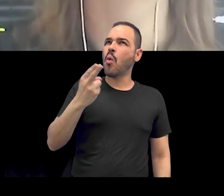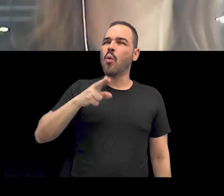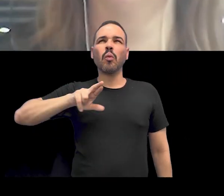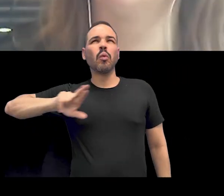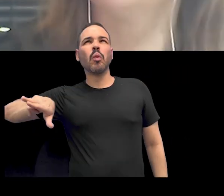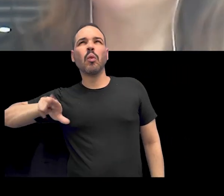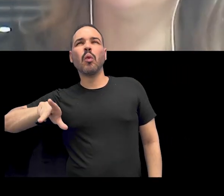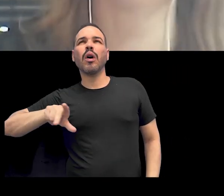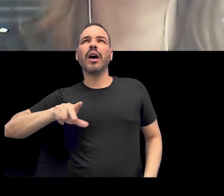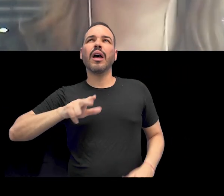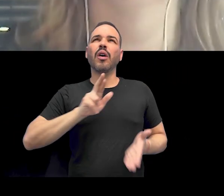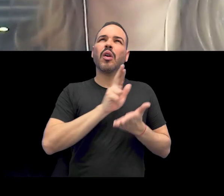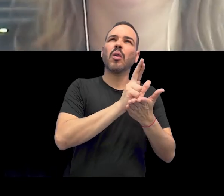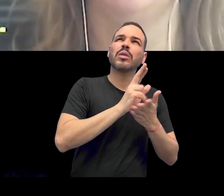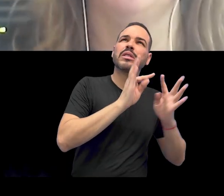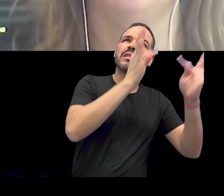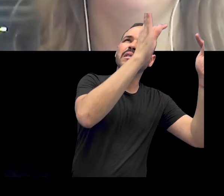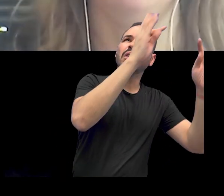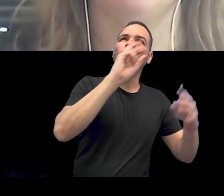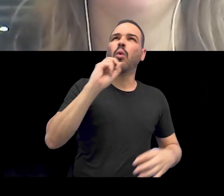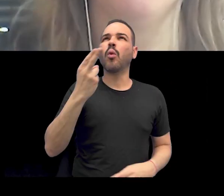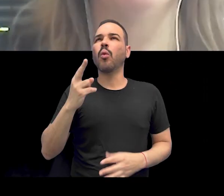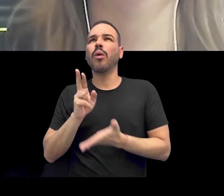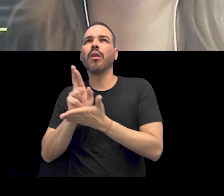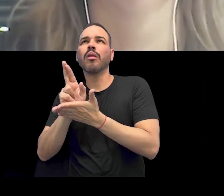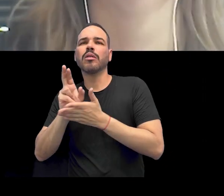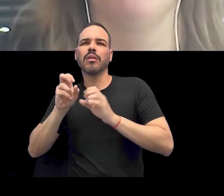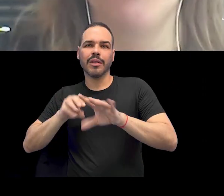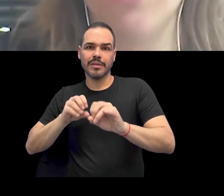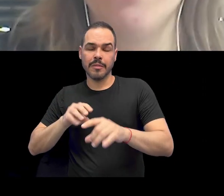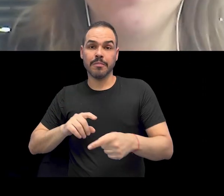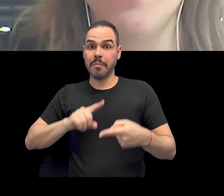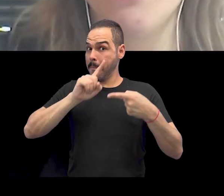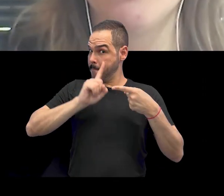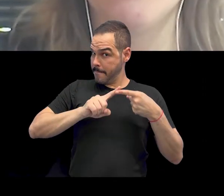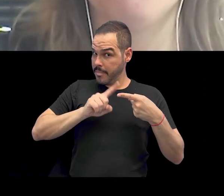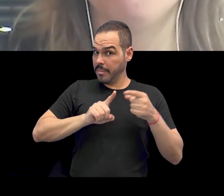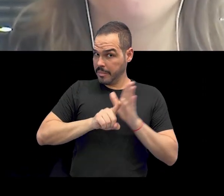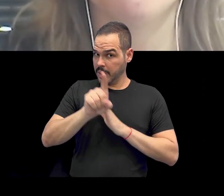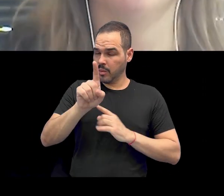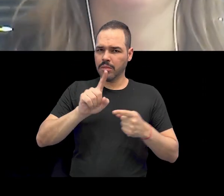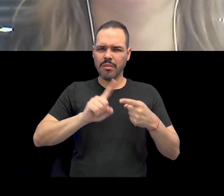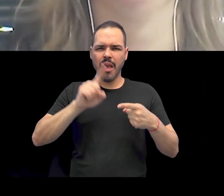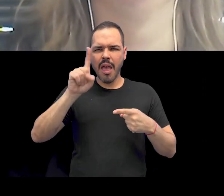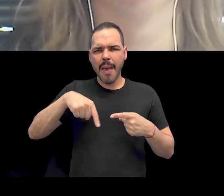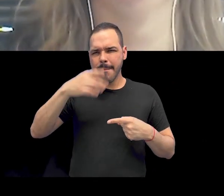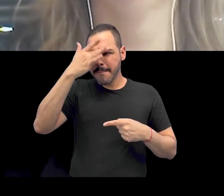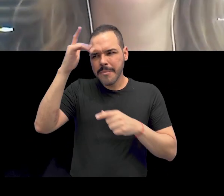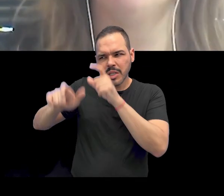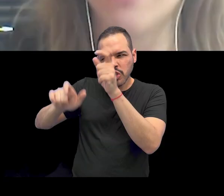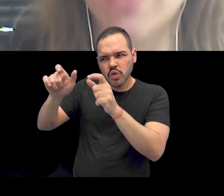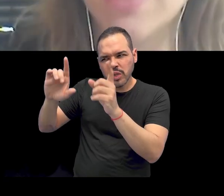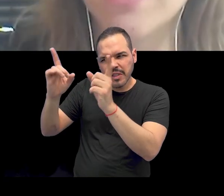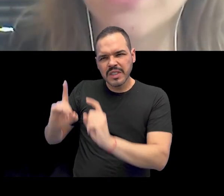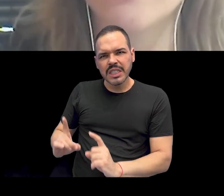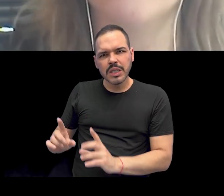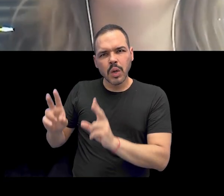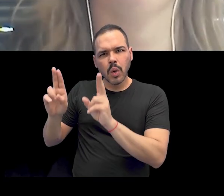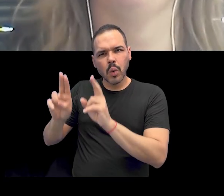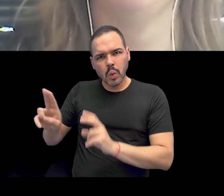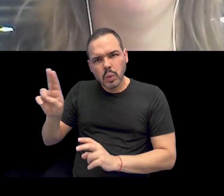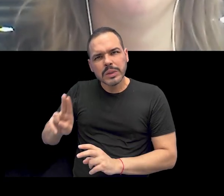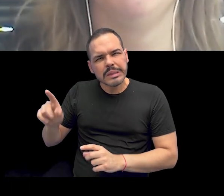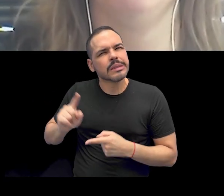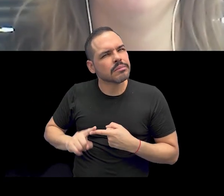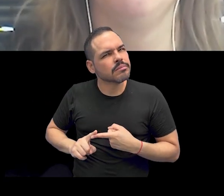recurso educacional, o que que é? Primeiro, é utilizado por uma pessoa com deficiência? Ela remove barreiras